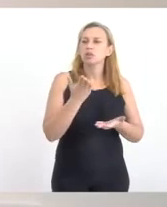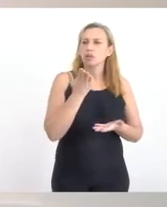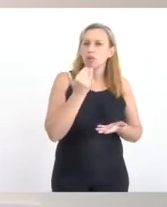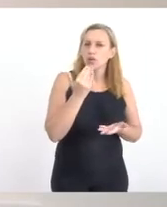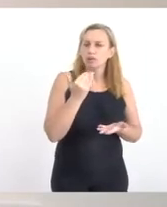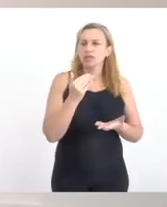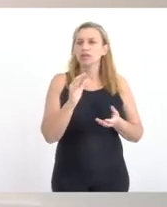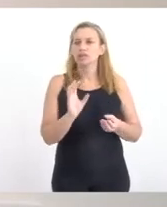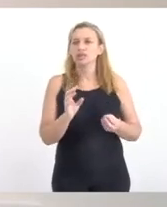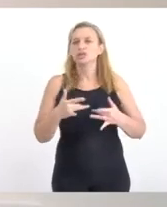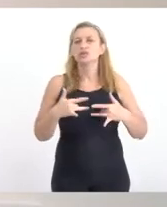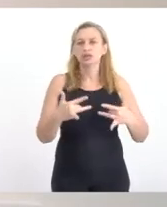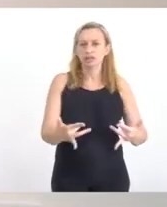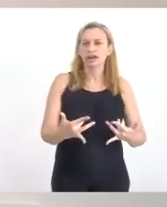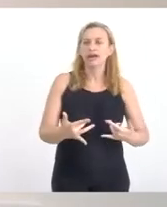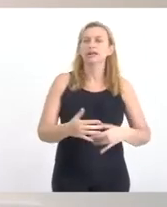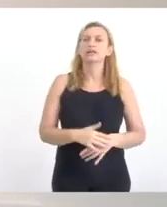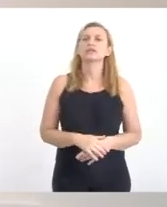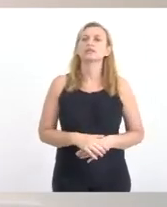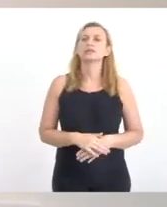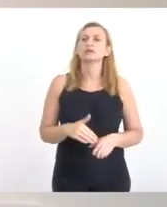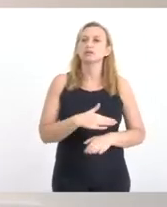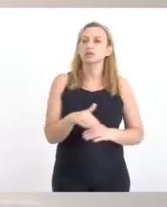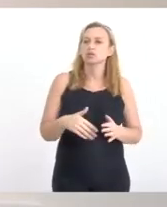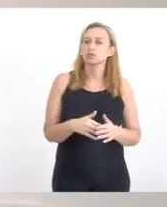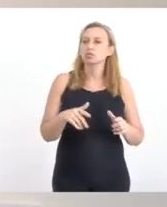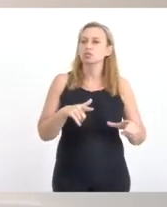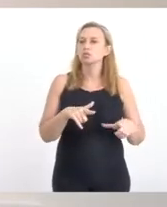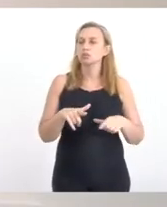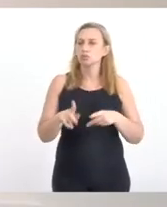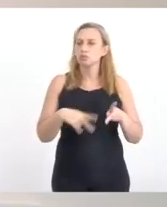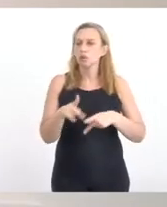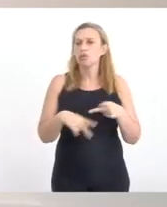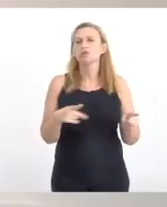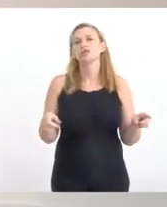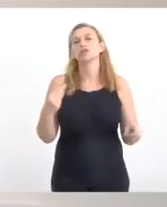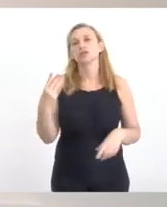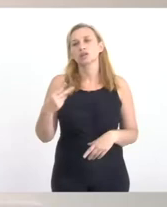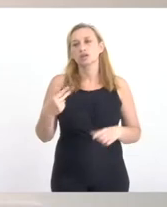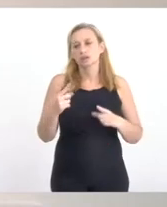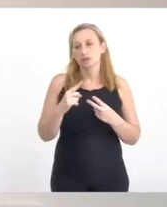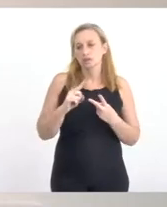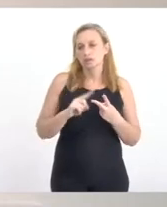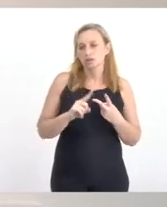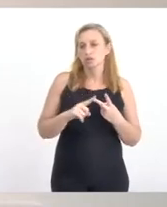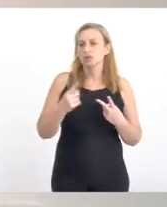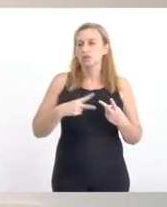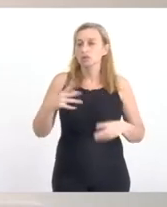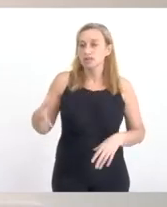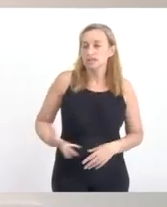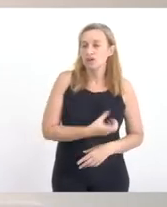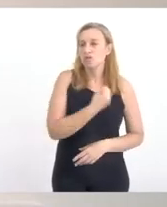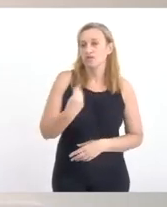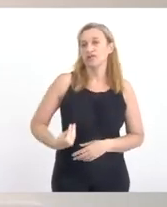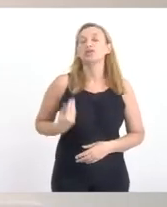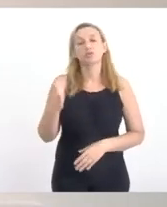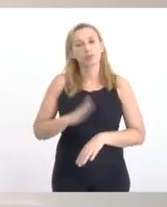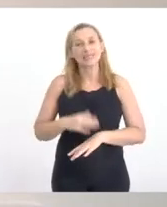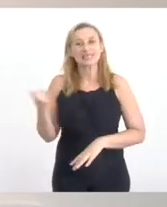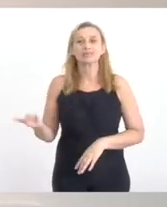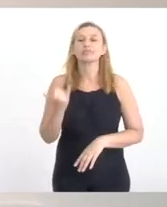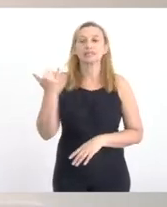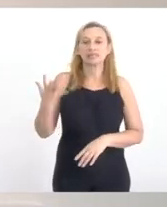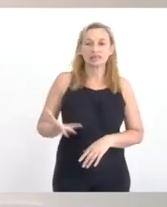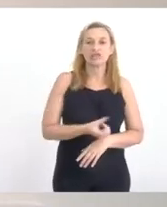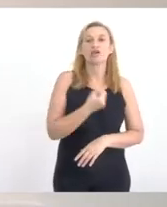solidária já de refeições também para a população Então e o segundo. Foi salvar vidas né porque eu mais importante para